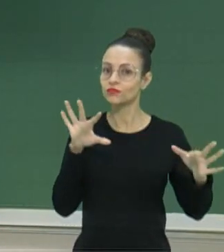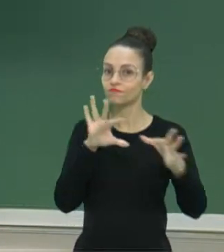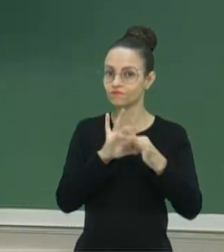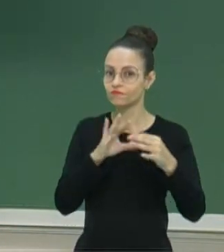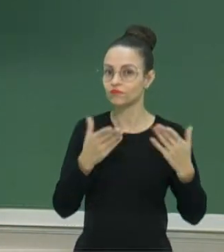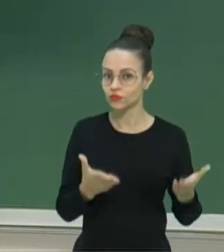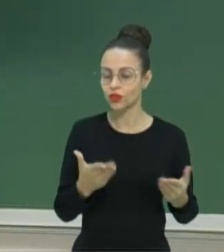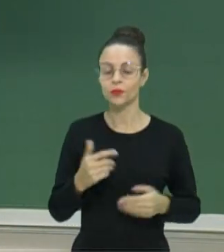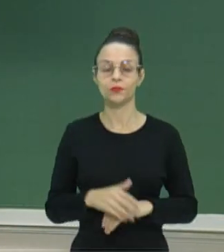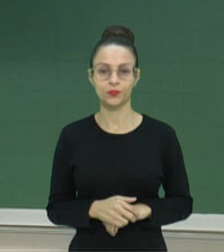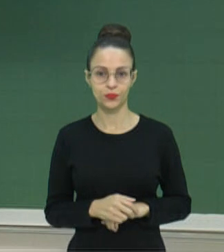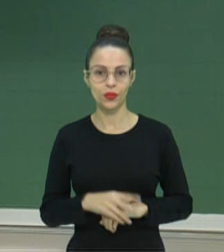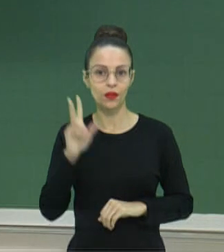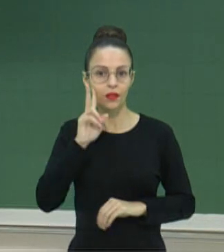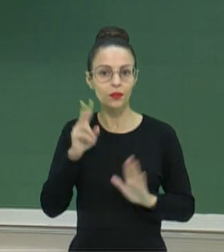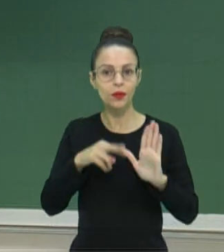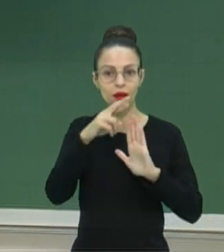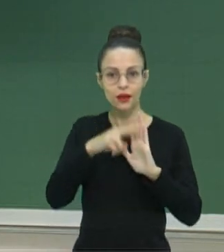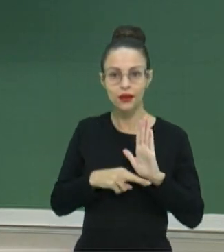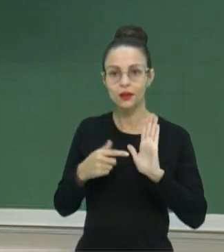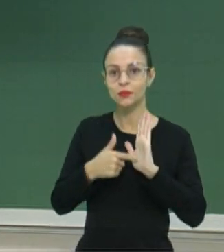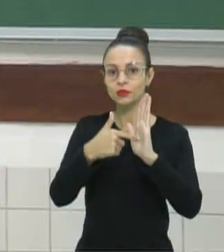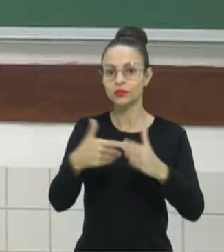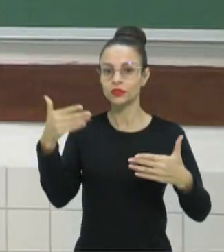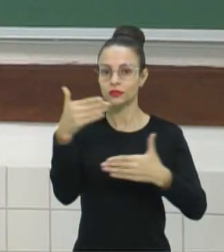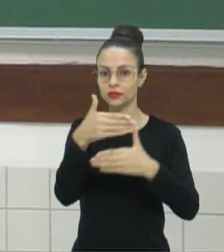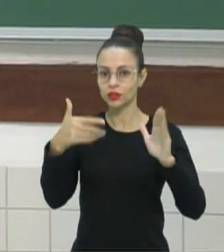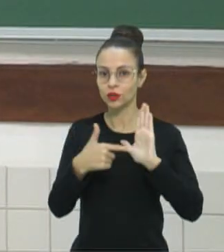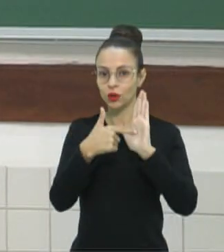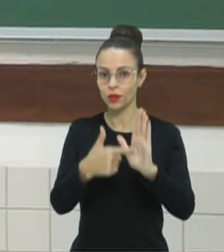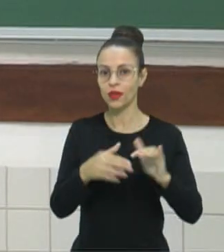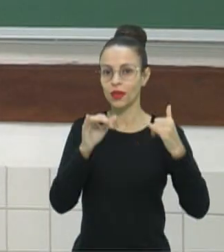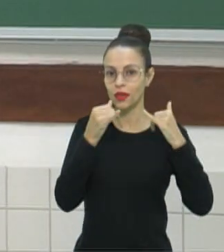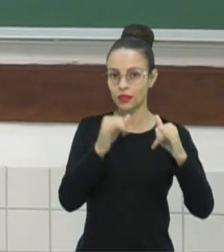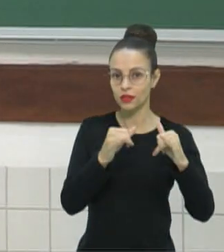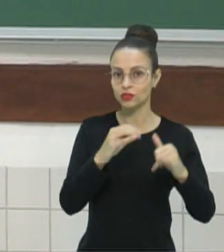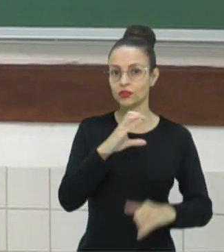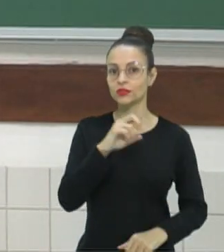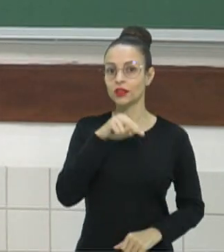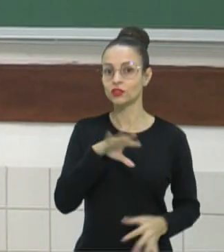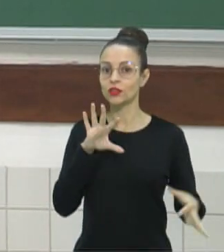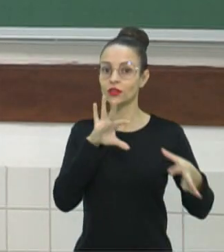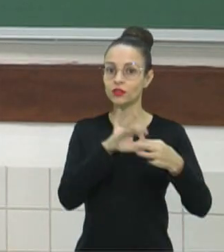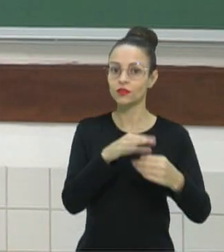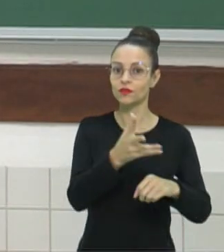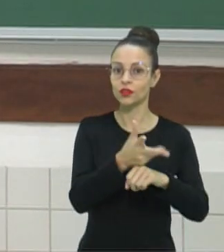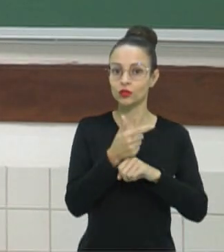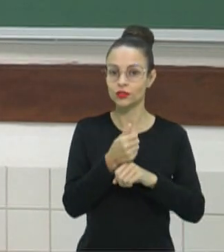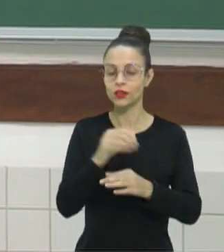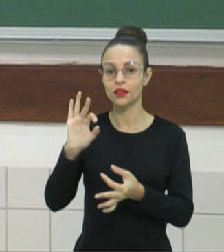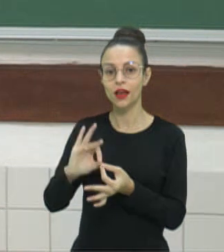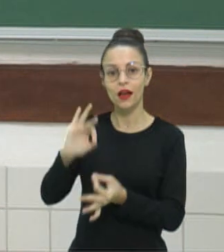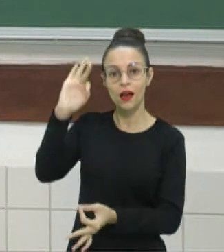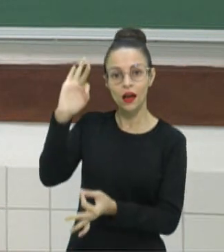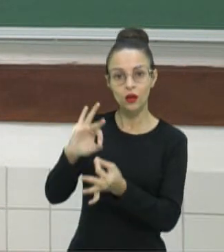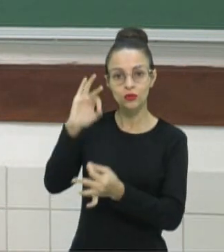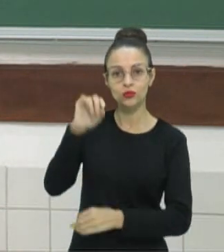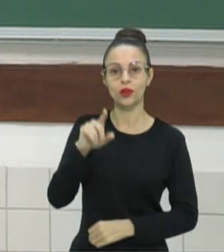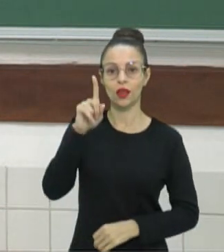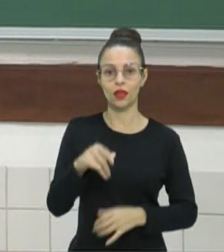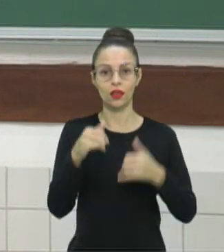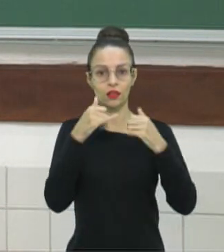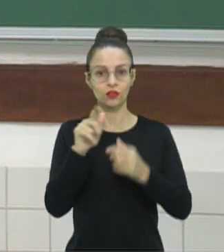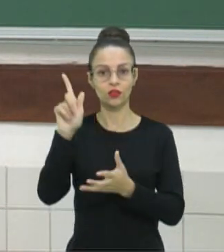né? Lembra aquelas regrinhas que eu passei no início do slide? Energia cinética, velocidade, altura, energia